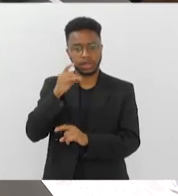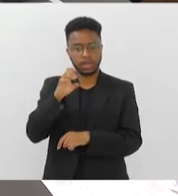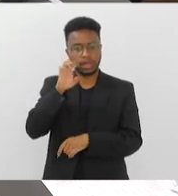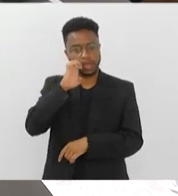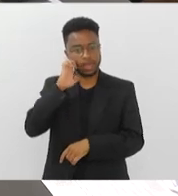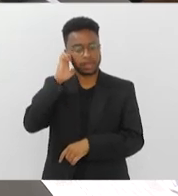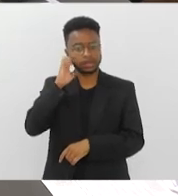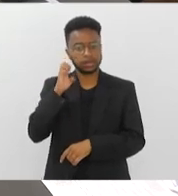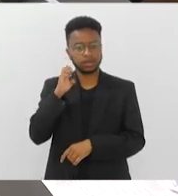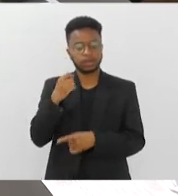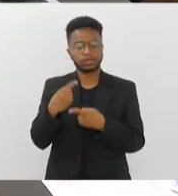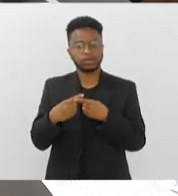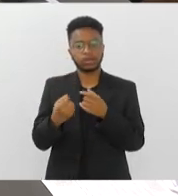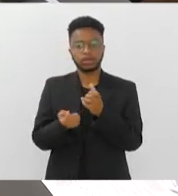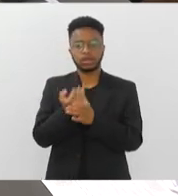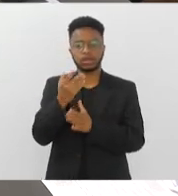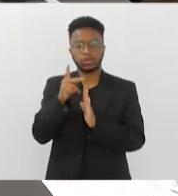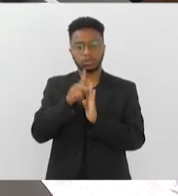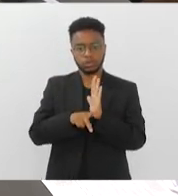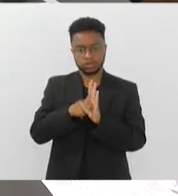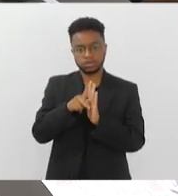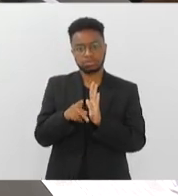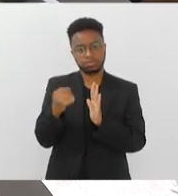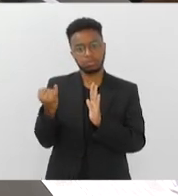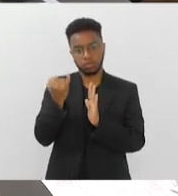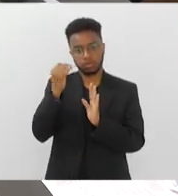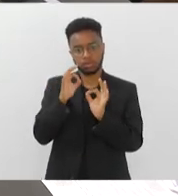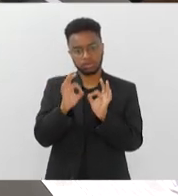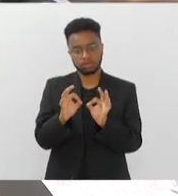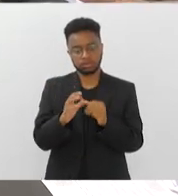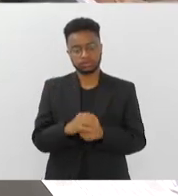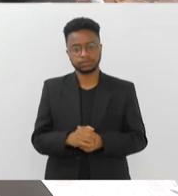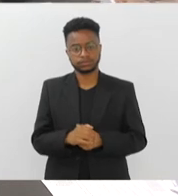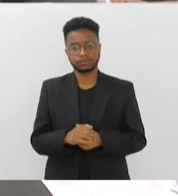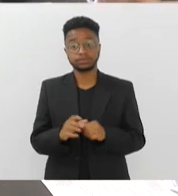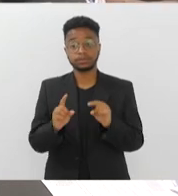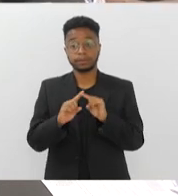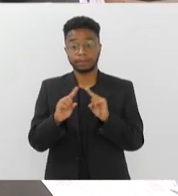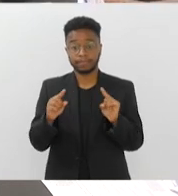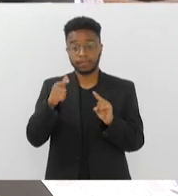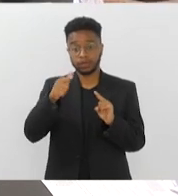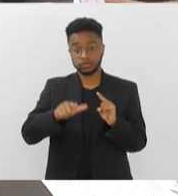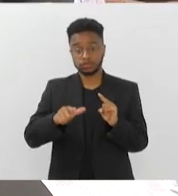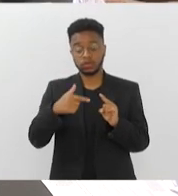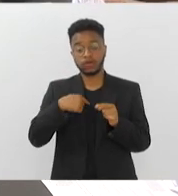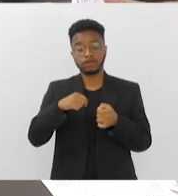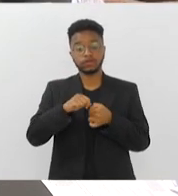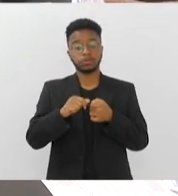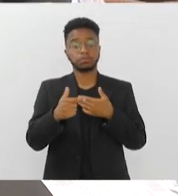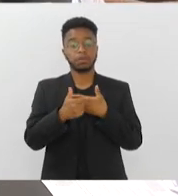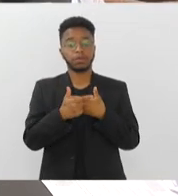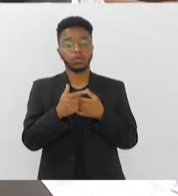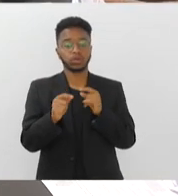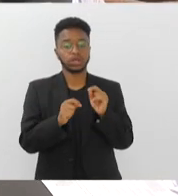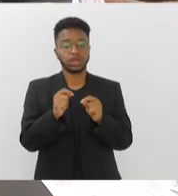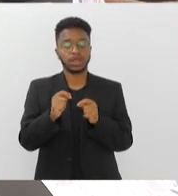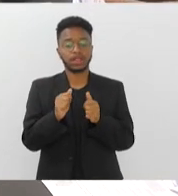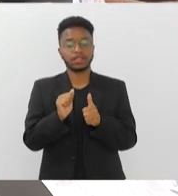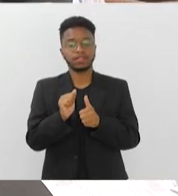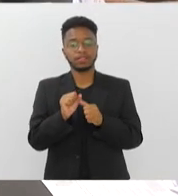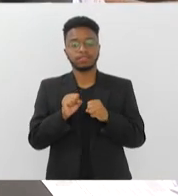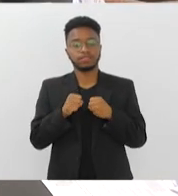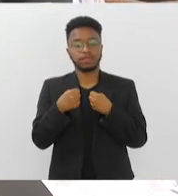apresentar o presente projeto, absolutamente meritório, mas, mais uma vez, vou fazer o papel aqui de defensor do protagonismo